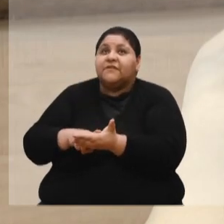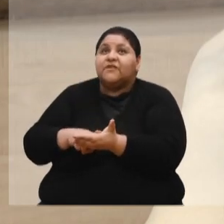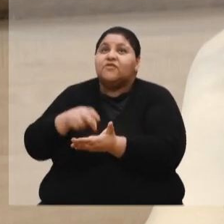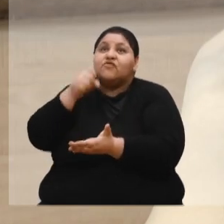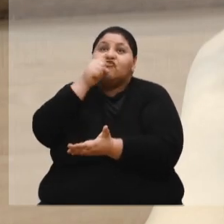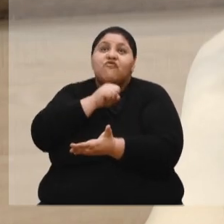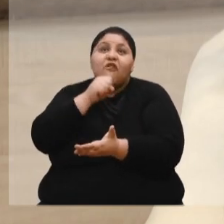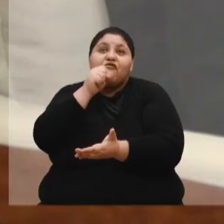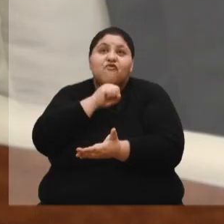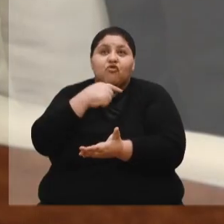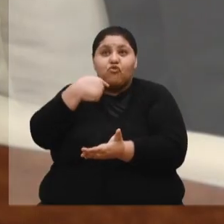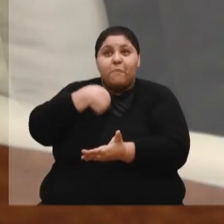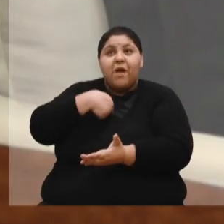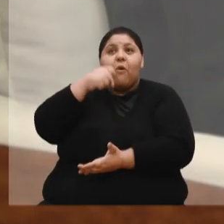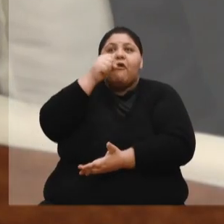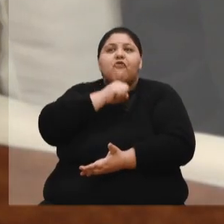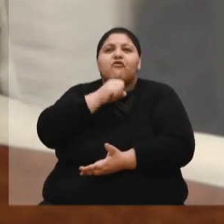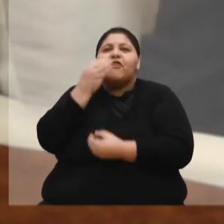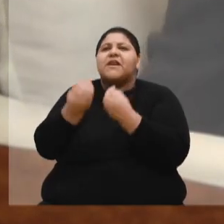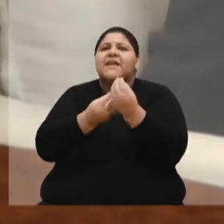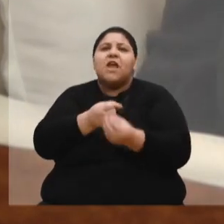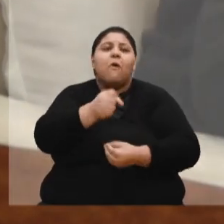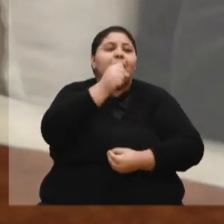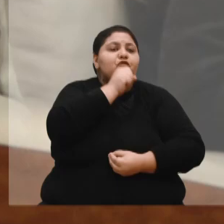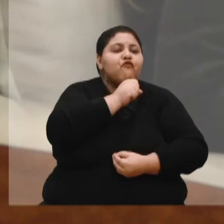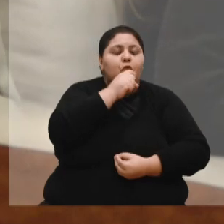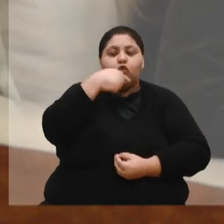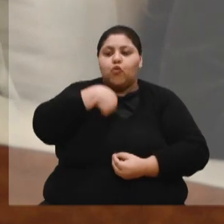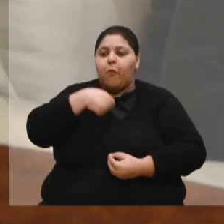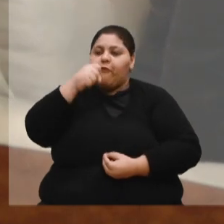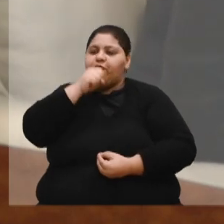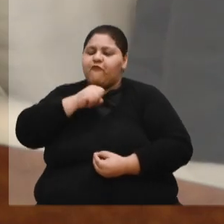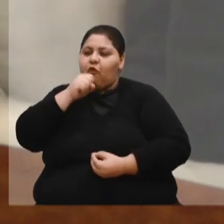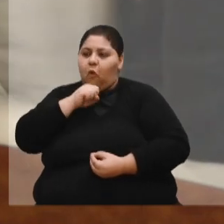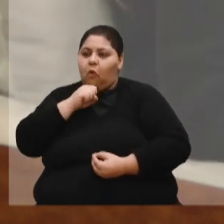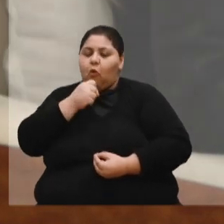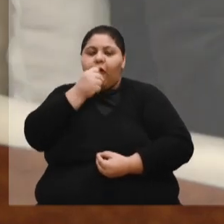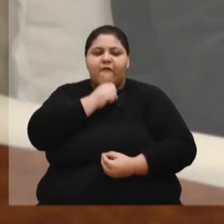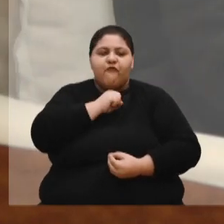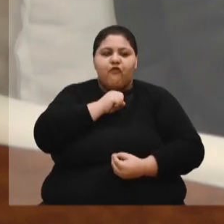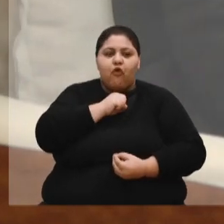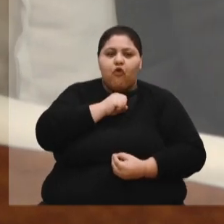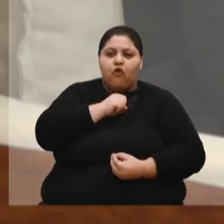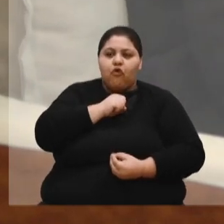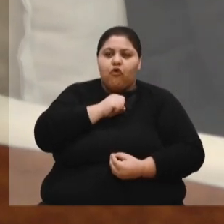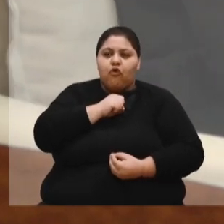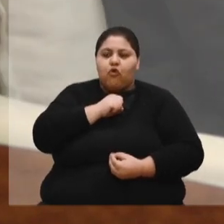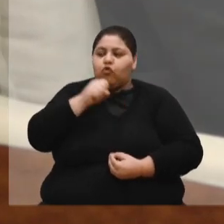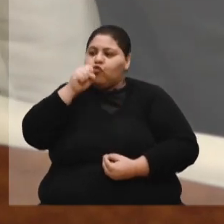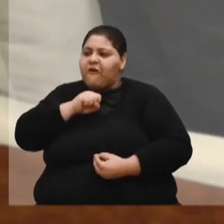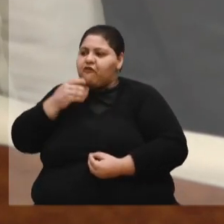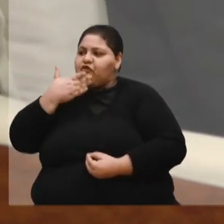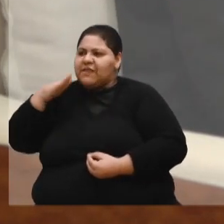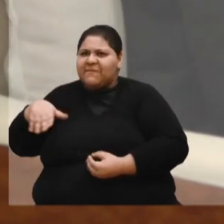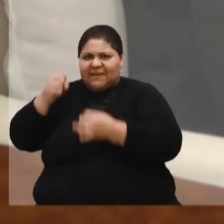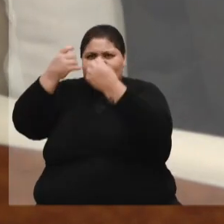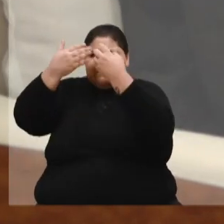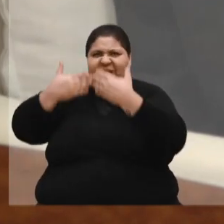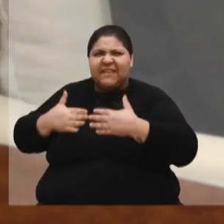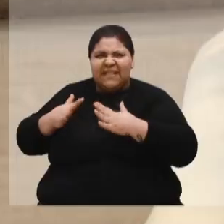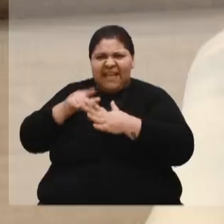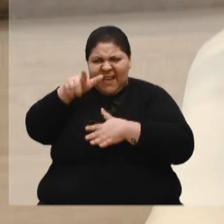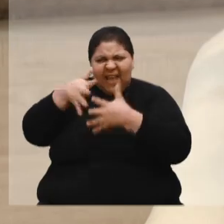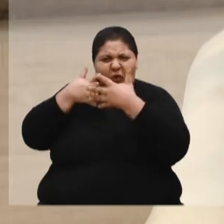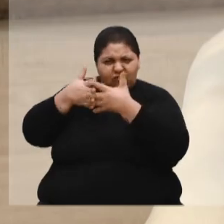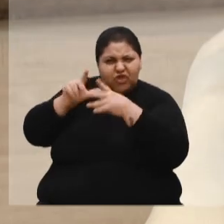Do avô do meu avô. E quem é o avô do avô da menina, Délcio? Explica para quem está em casa. O Délcio quer confundir